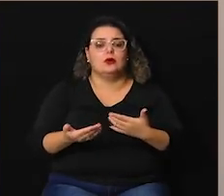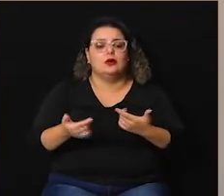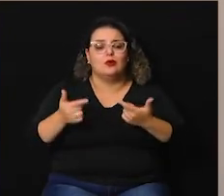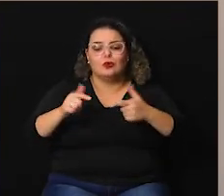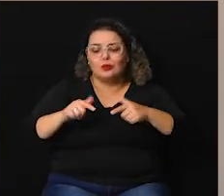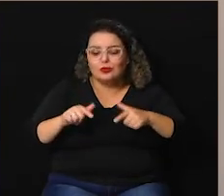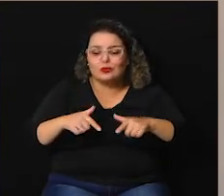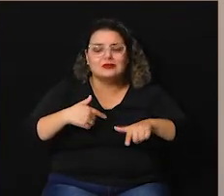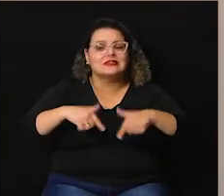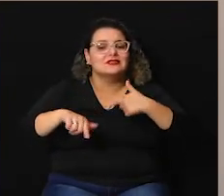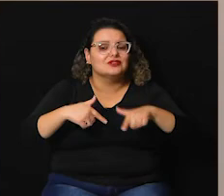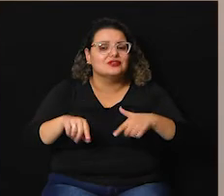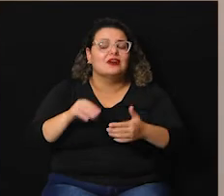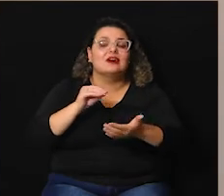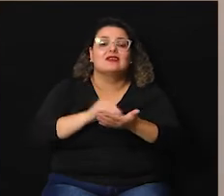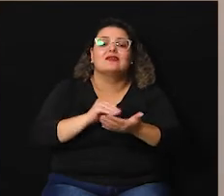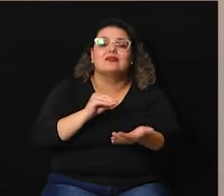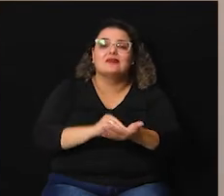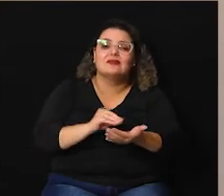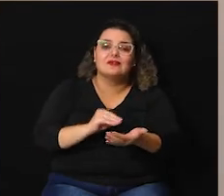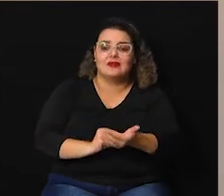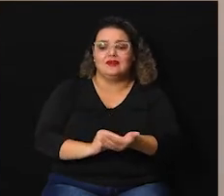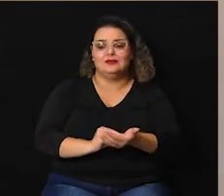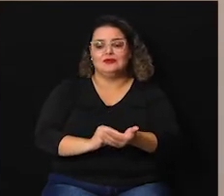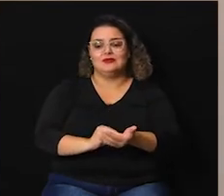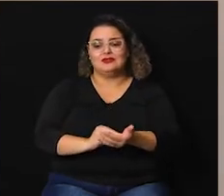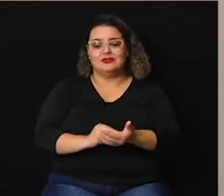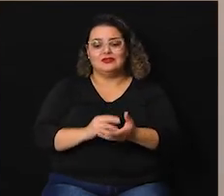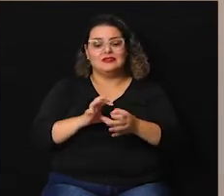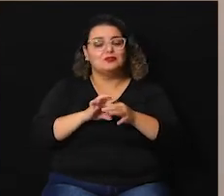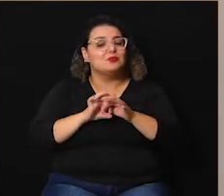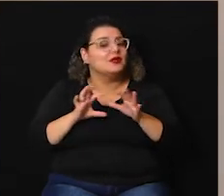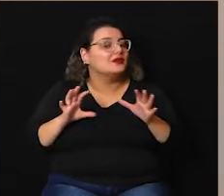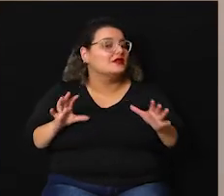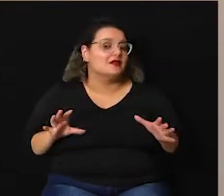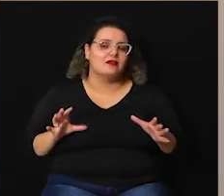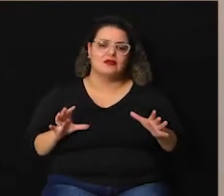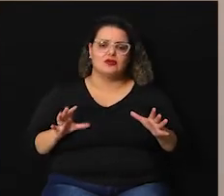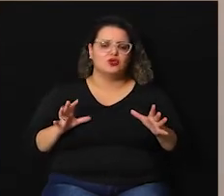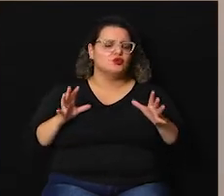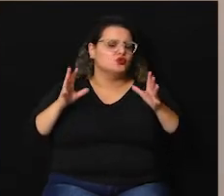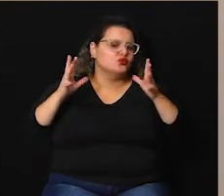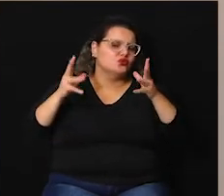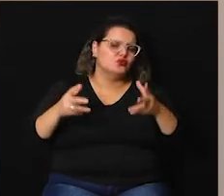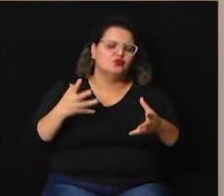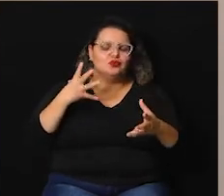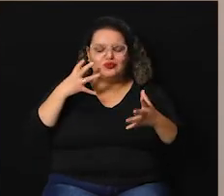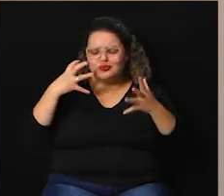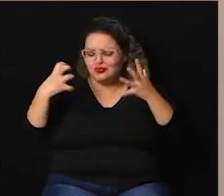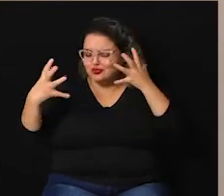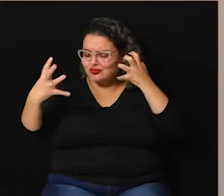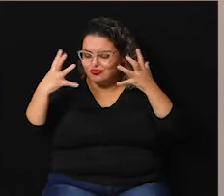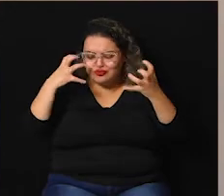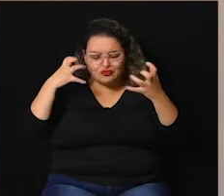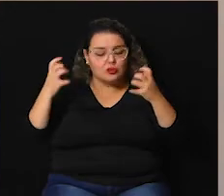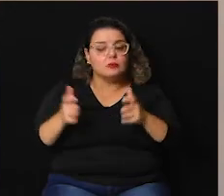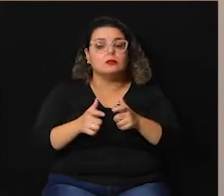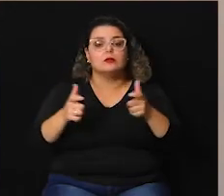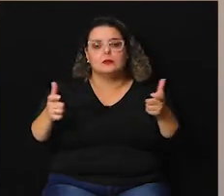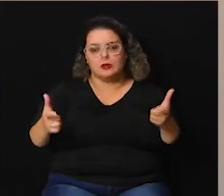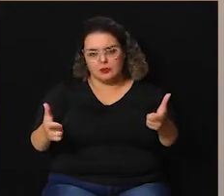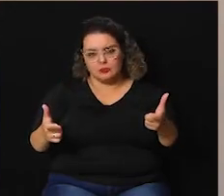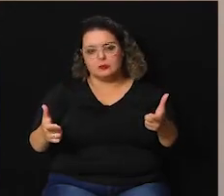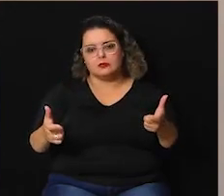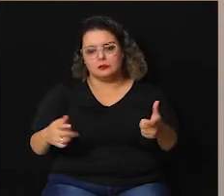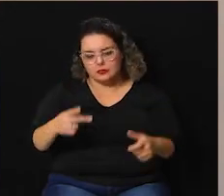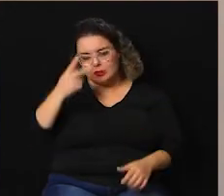de trabalho, a falta de privacidade, né? Tudo isso gerou um estresse muito grande, além